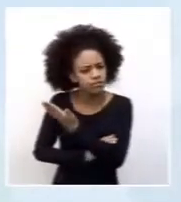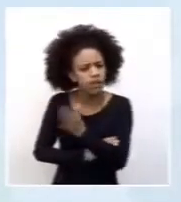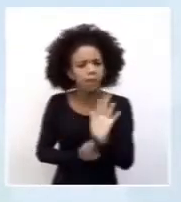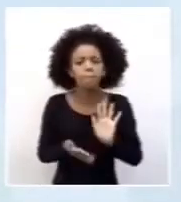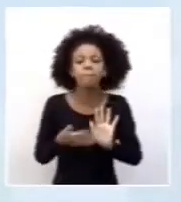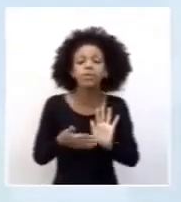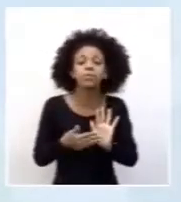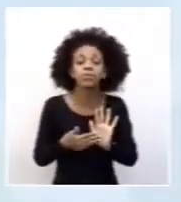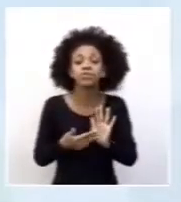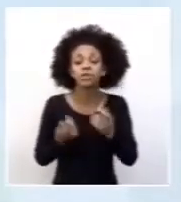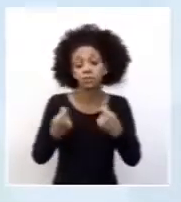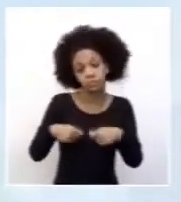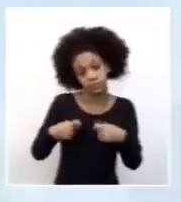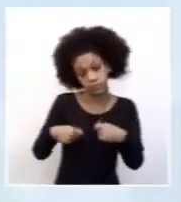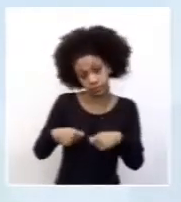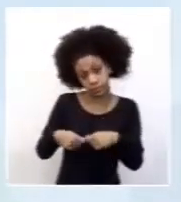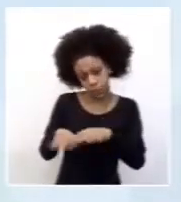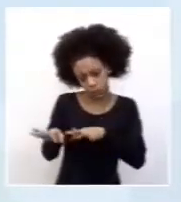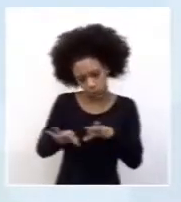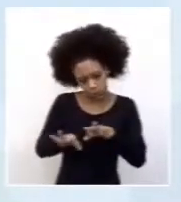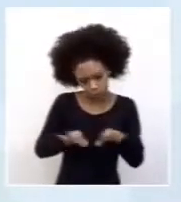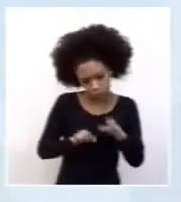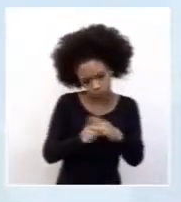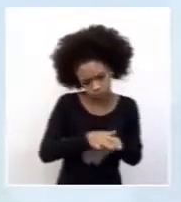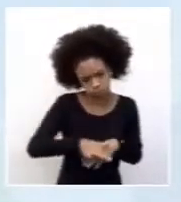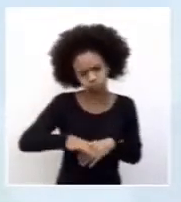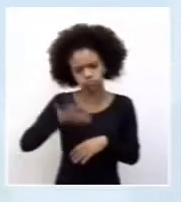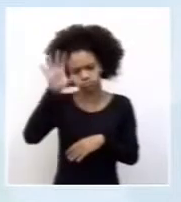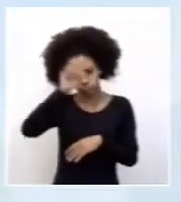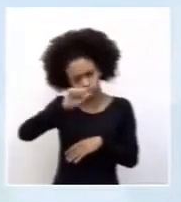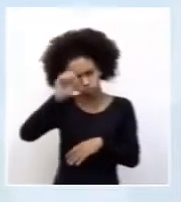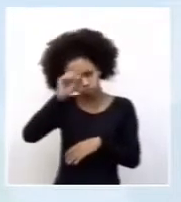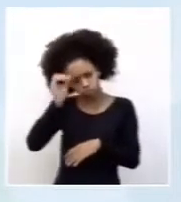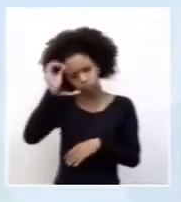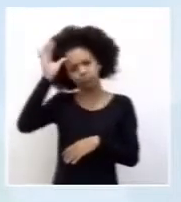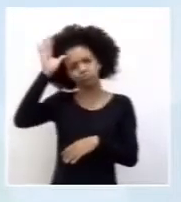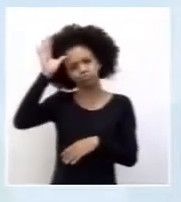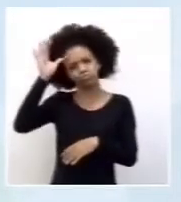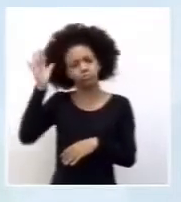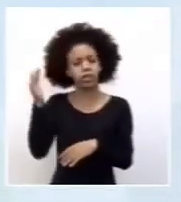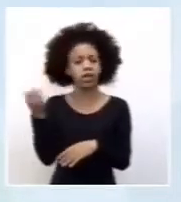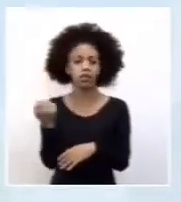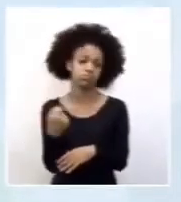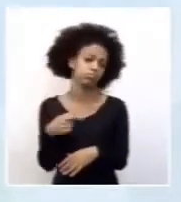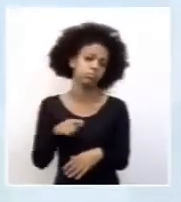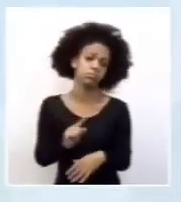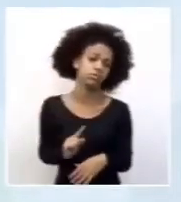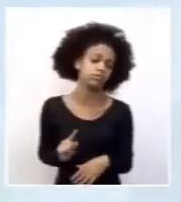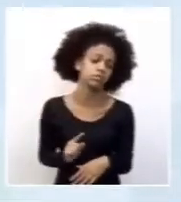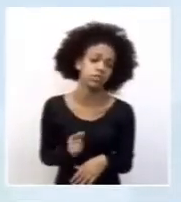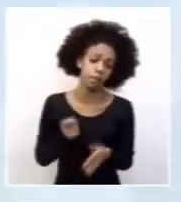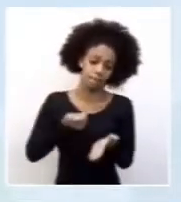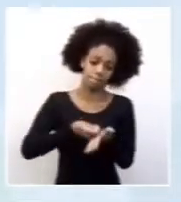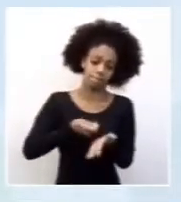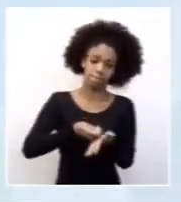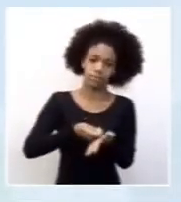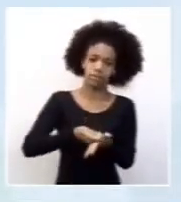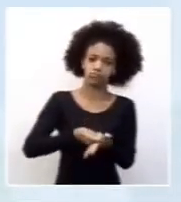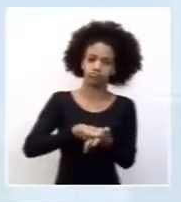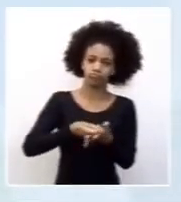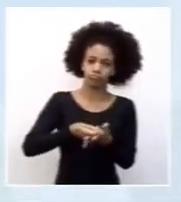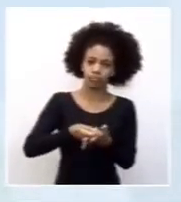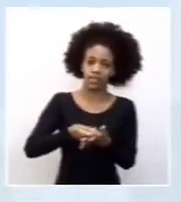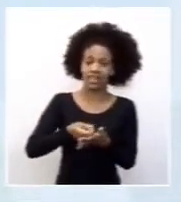proposta. A necessidade de ordem em ambientes de aprendizagem não deve ser sobrepor a necessidade de